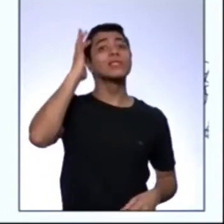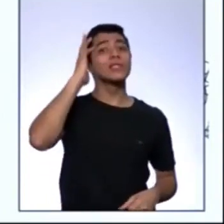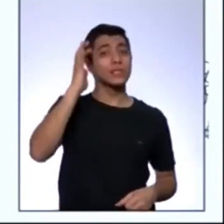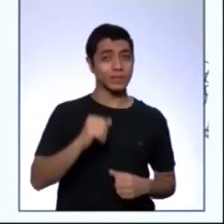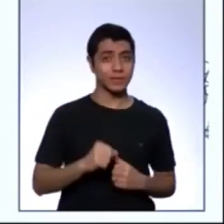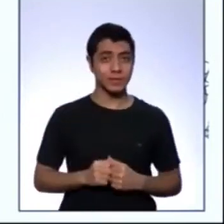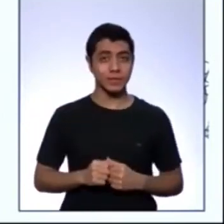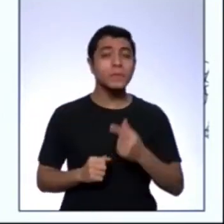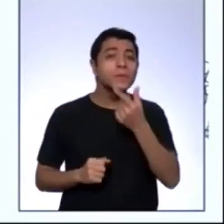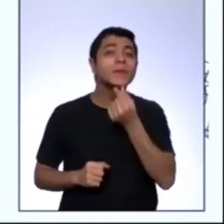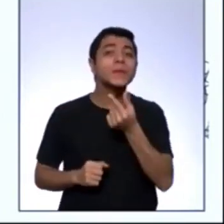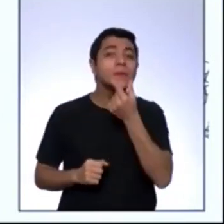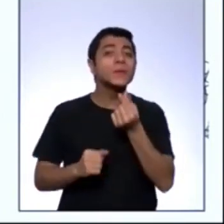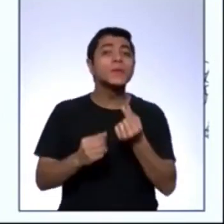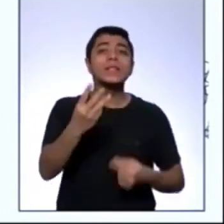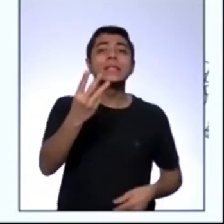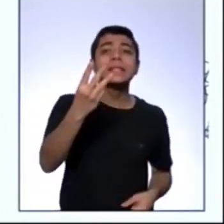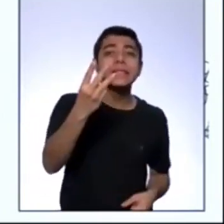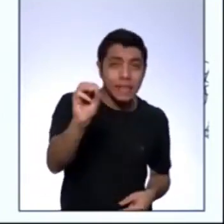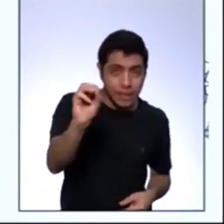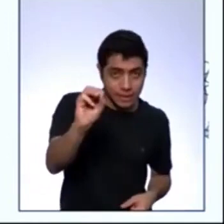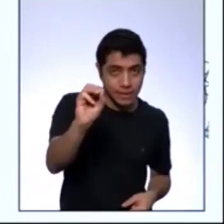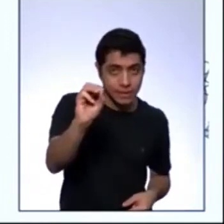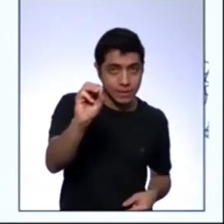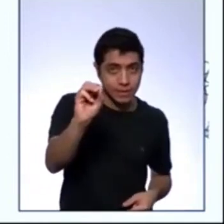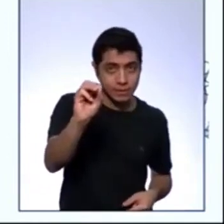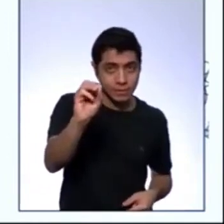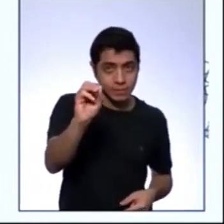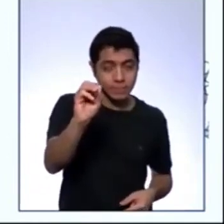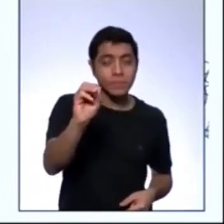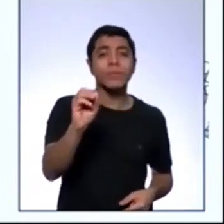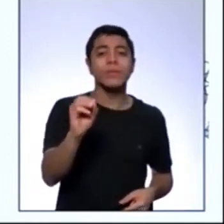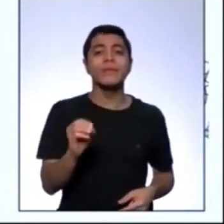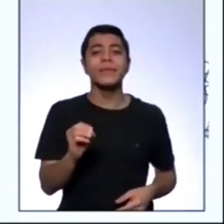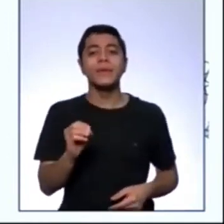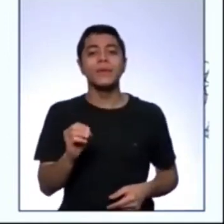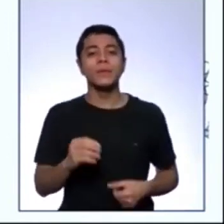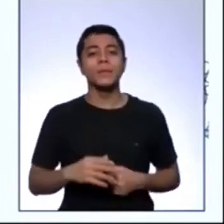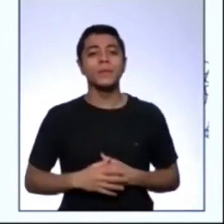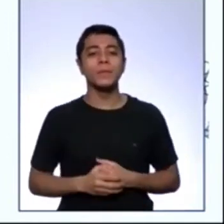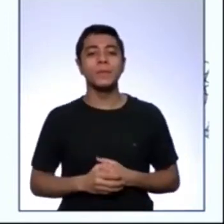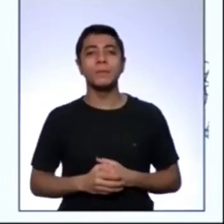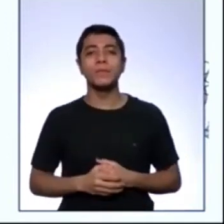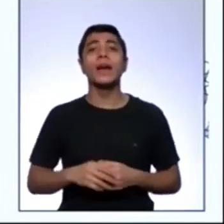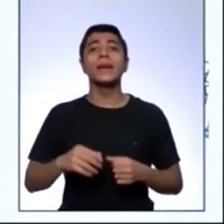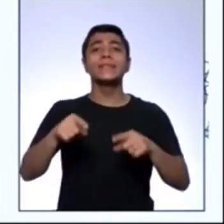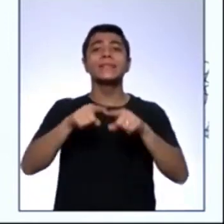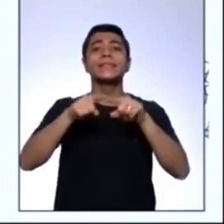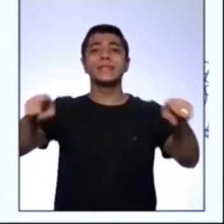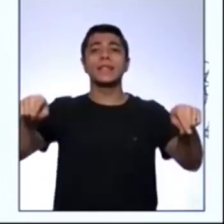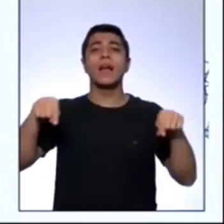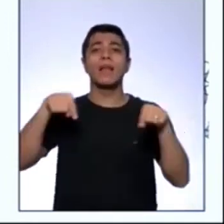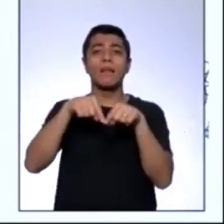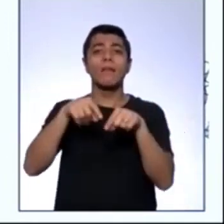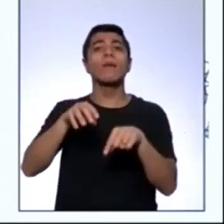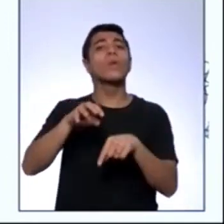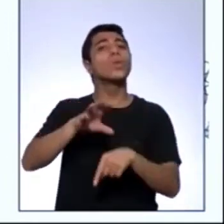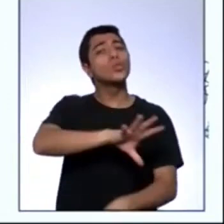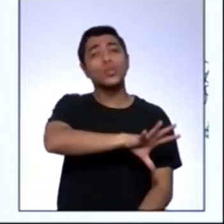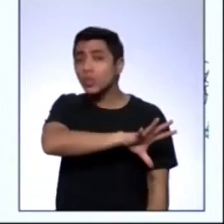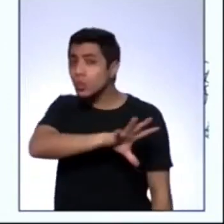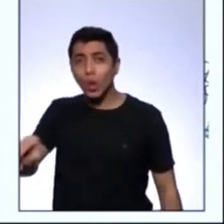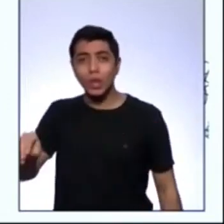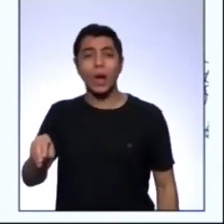tem um tá meninos O que representa sessenta por cento da sala e